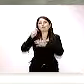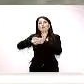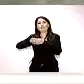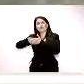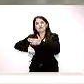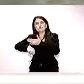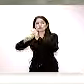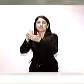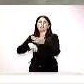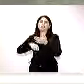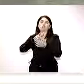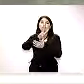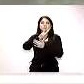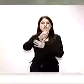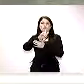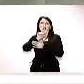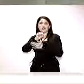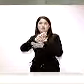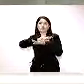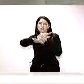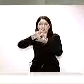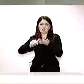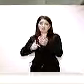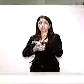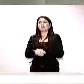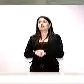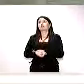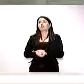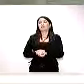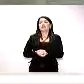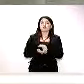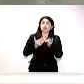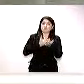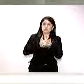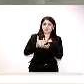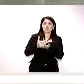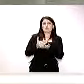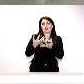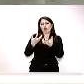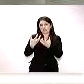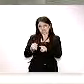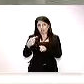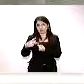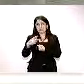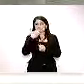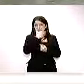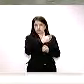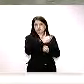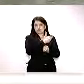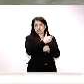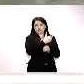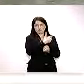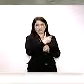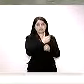vagas vamos lá em preliminar conheço o recurso por estar atendidos os pressupostos